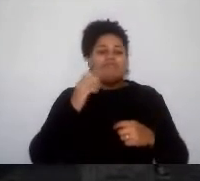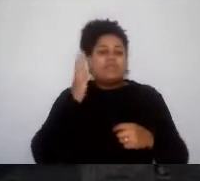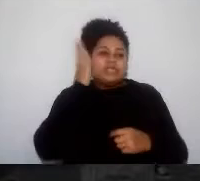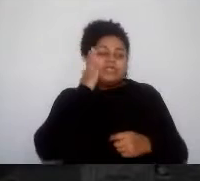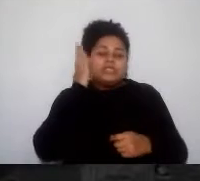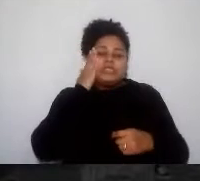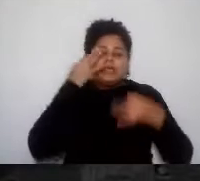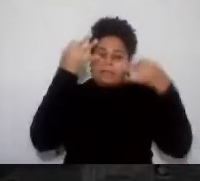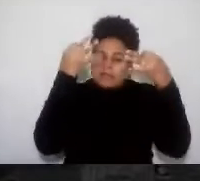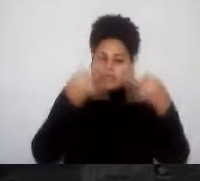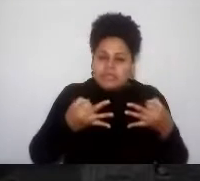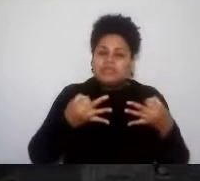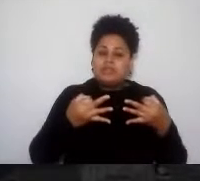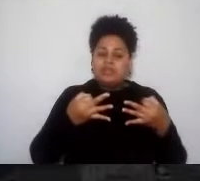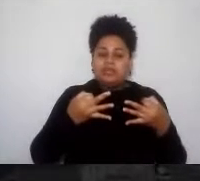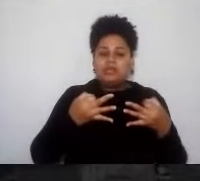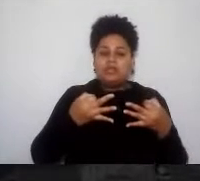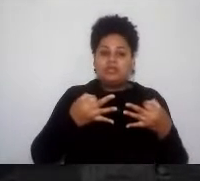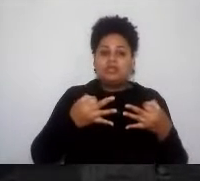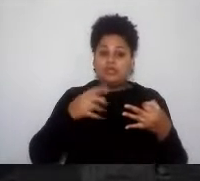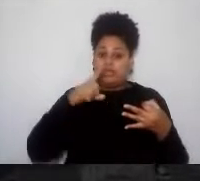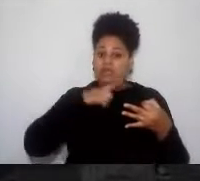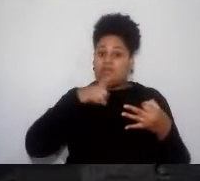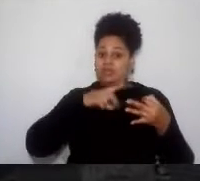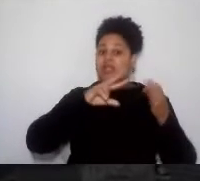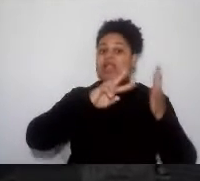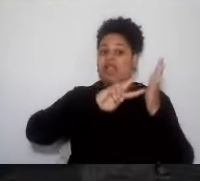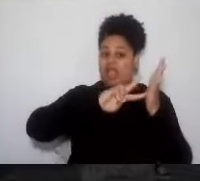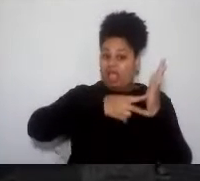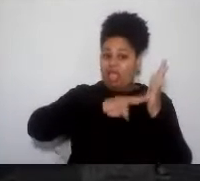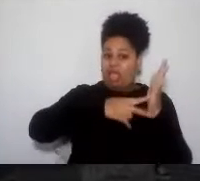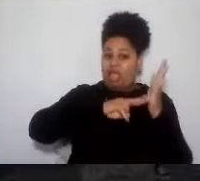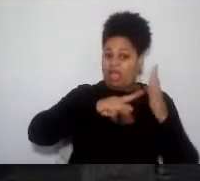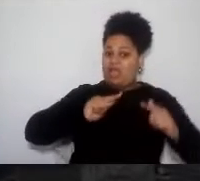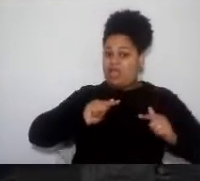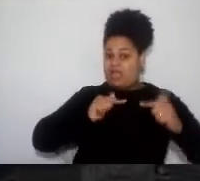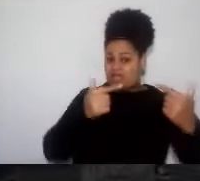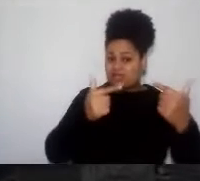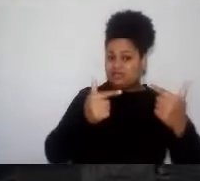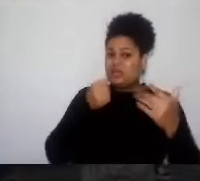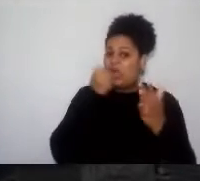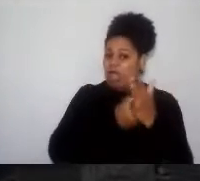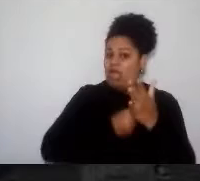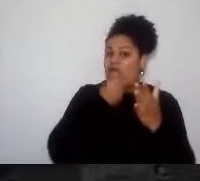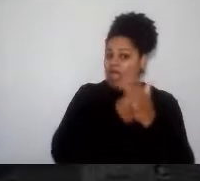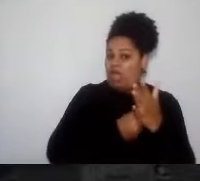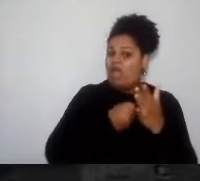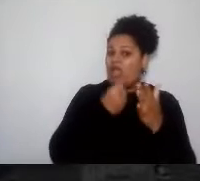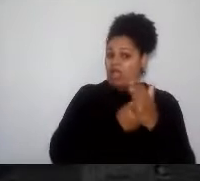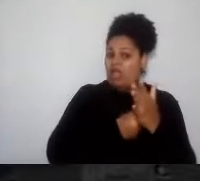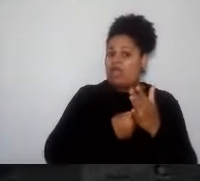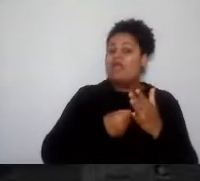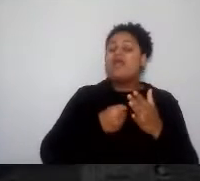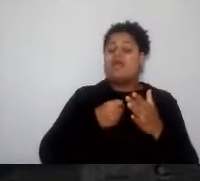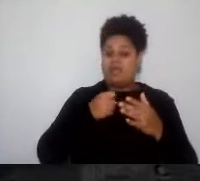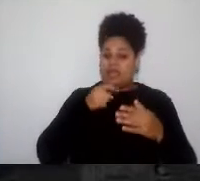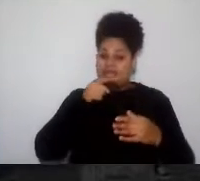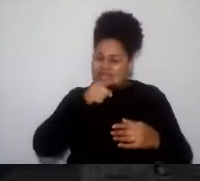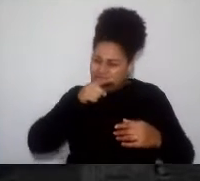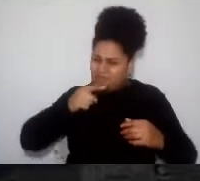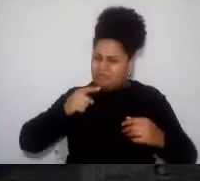ao desmanche dos nossos direitos e resistindo no sentido de garantir as nossas